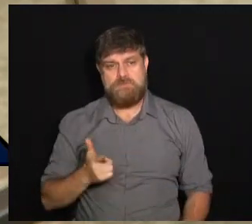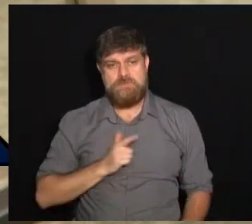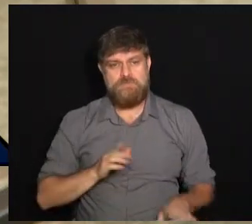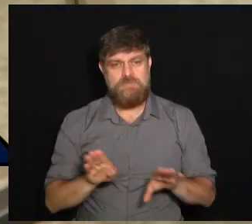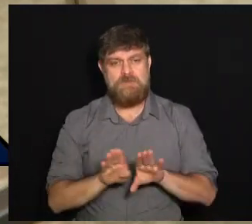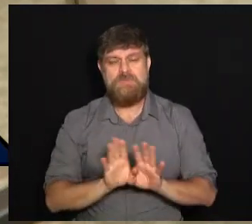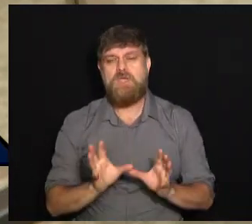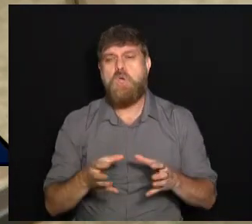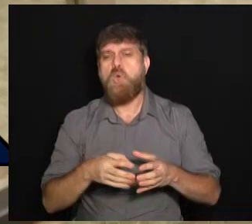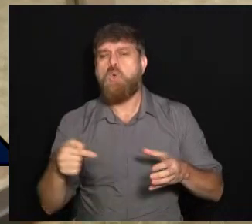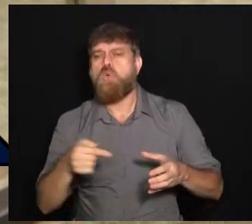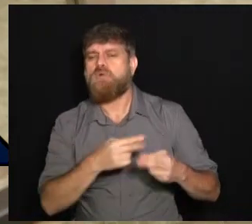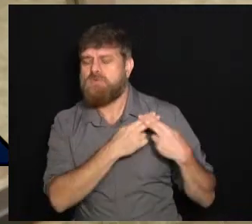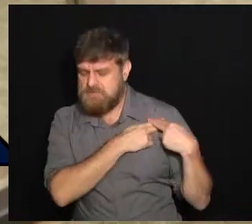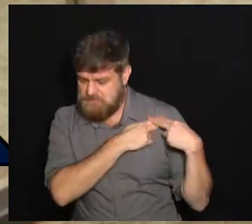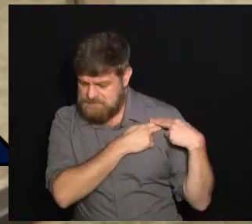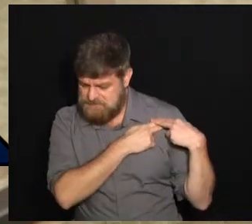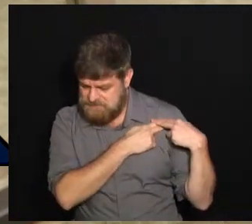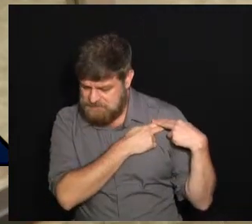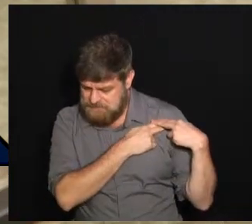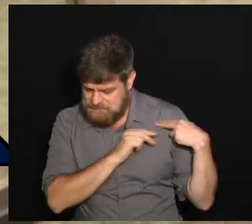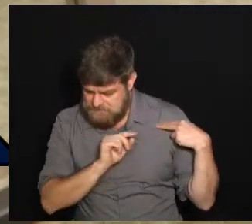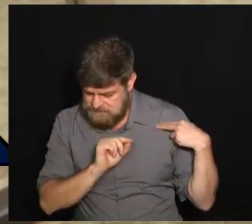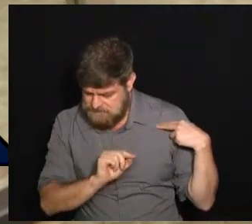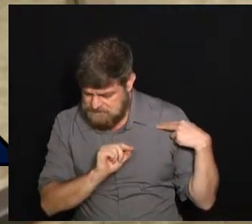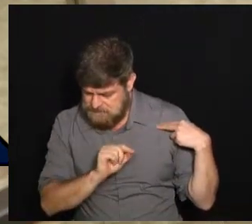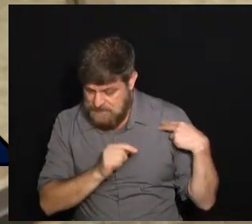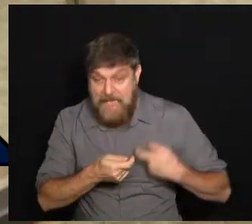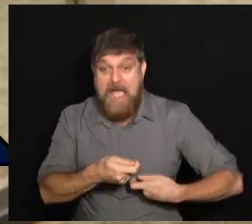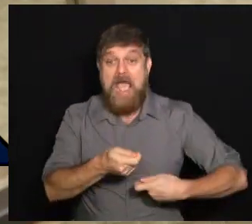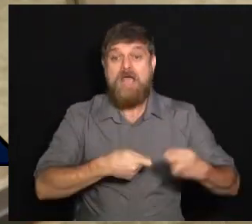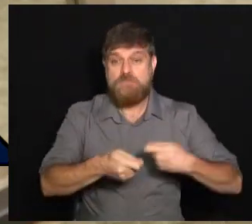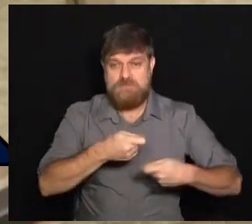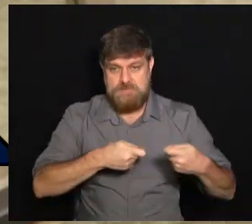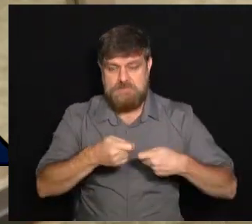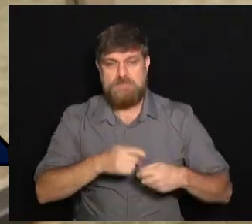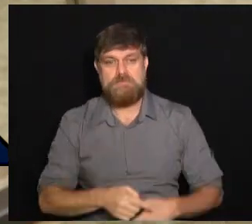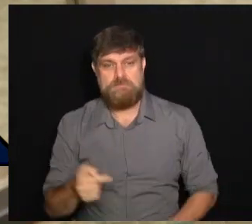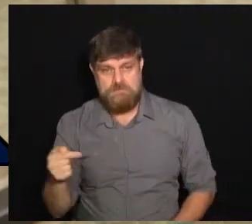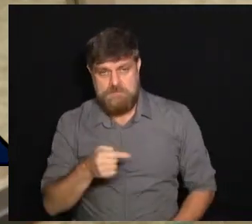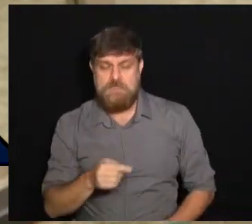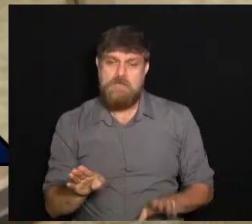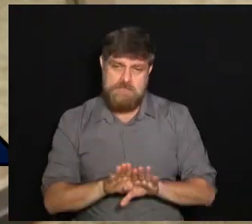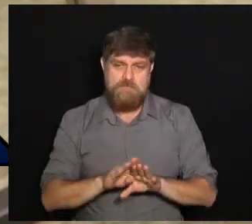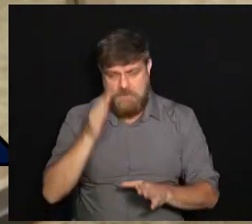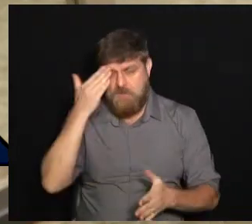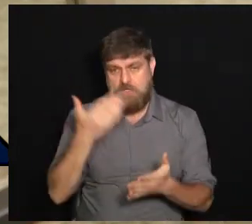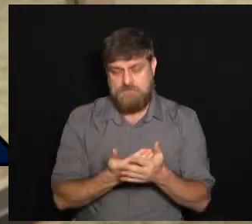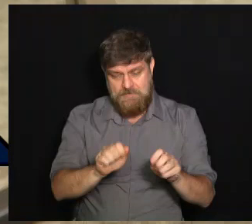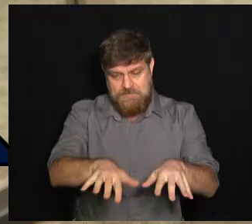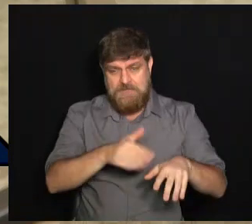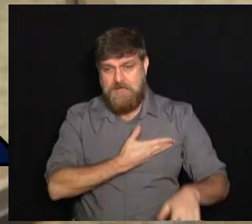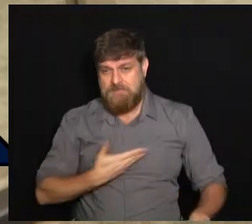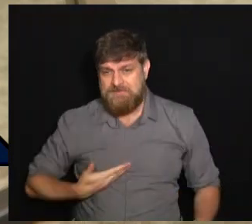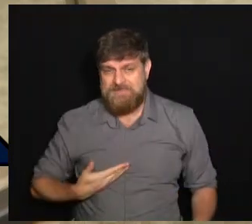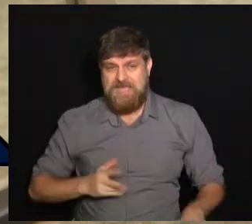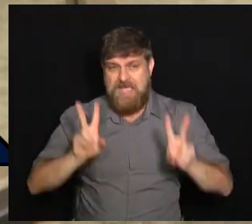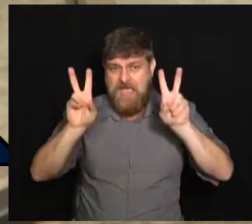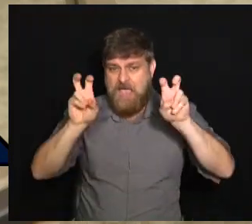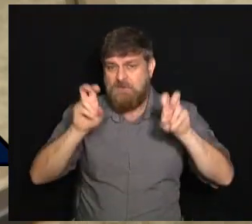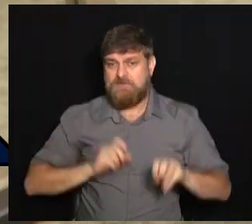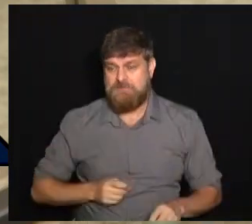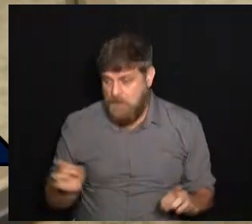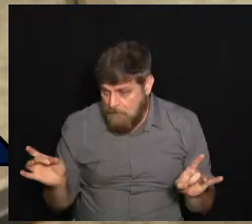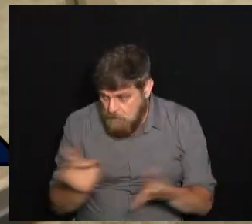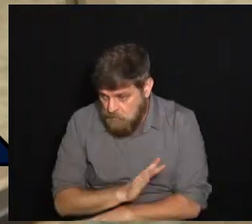tem a Comissão de Administração, que deve fazer outra audiência pública. Esse é um tema que não se